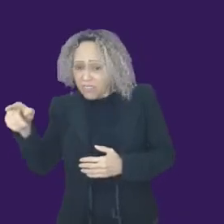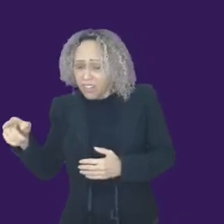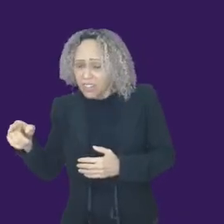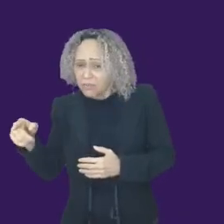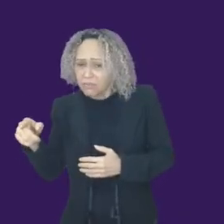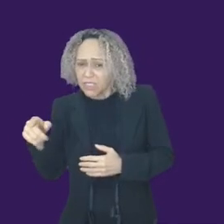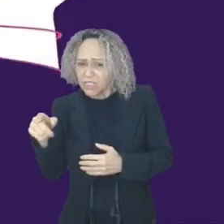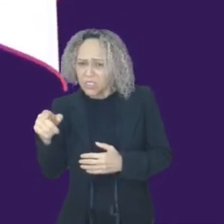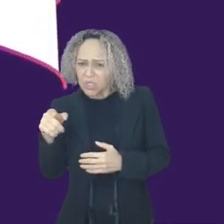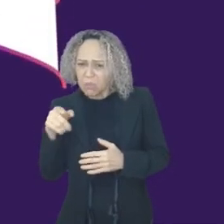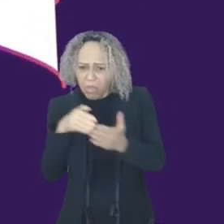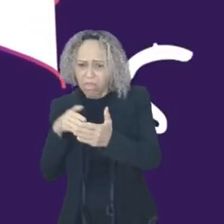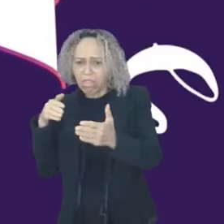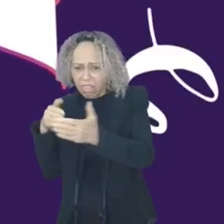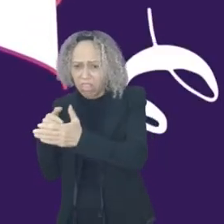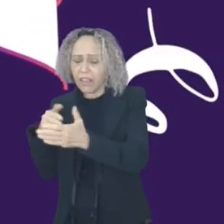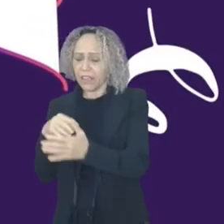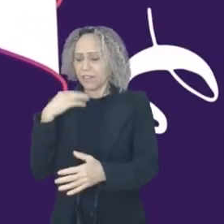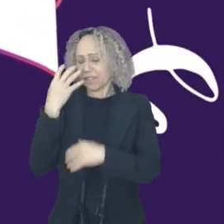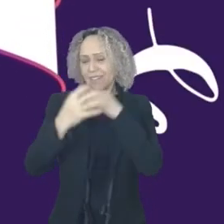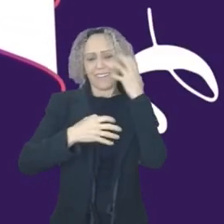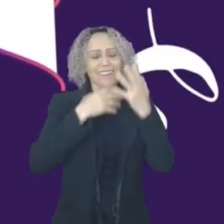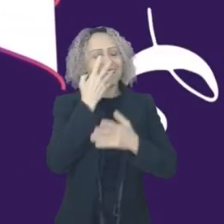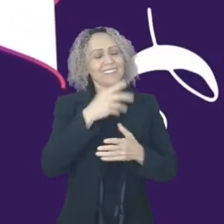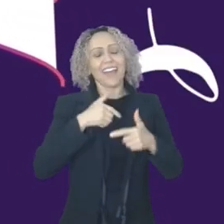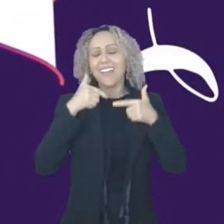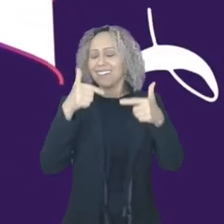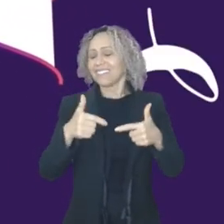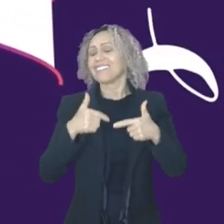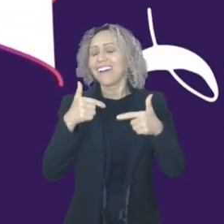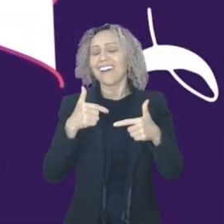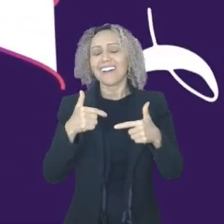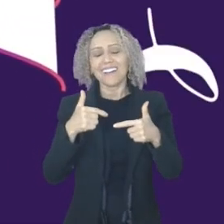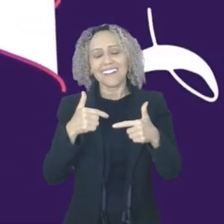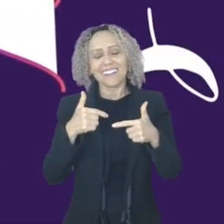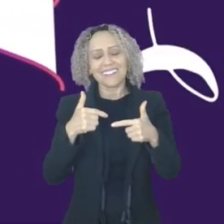Ninguém vai me impedir de cantar e lutar.